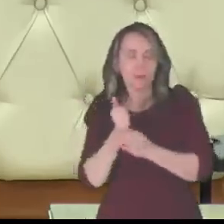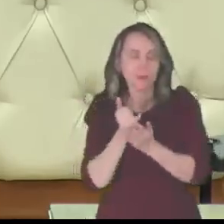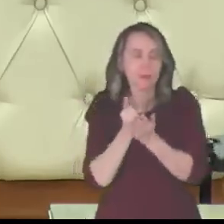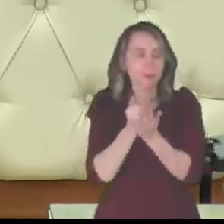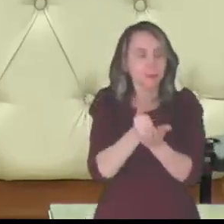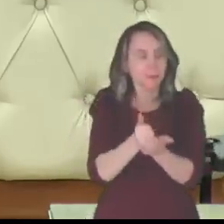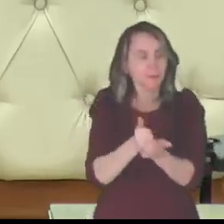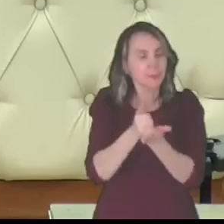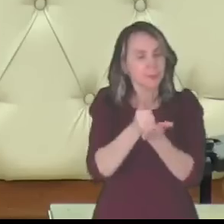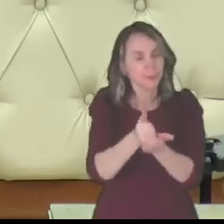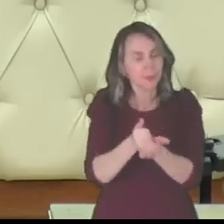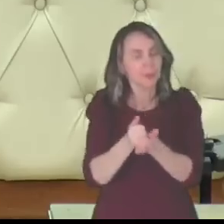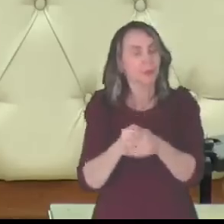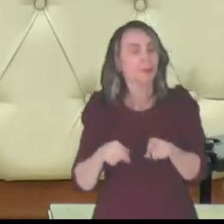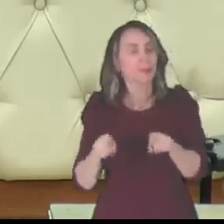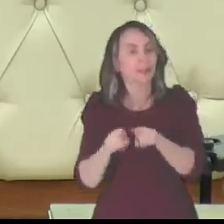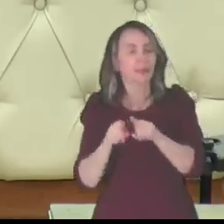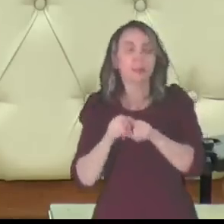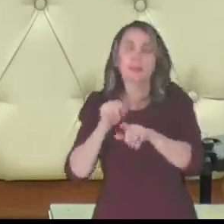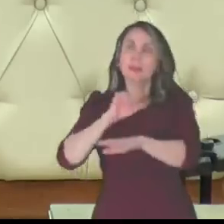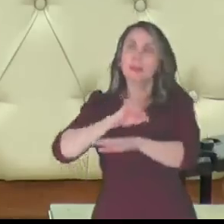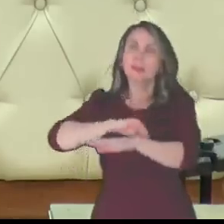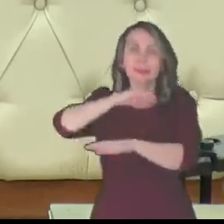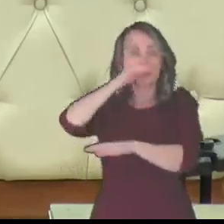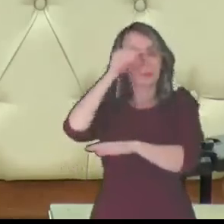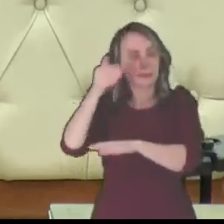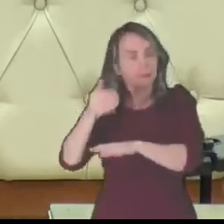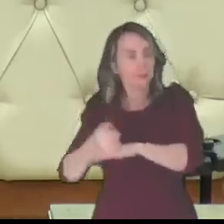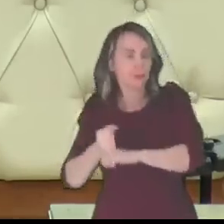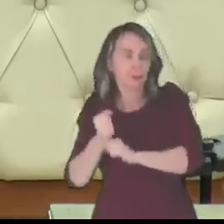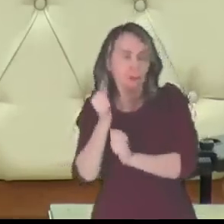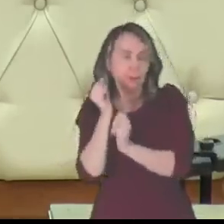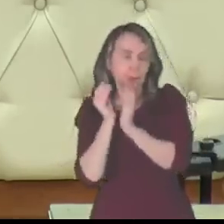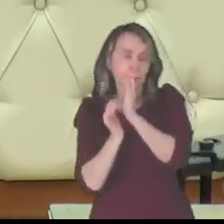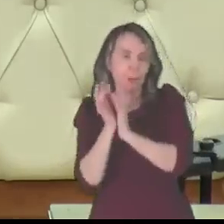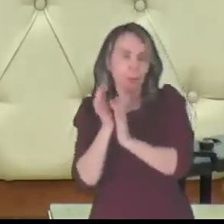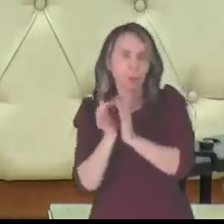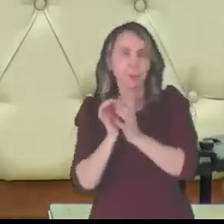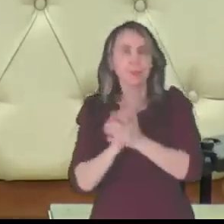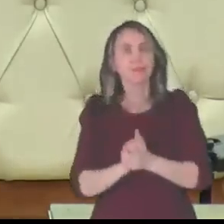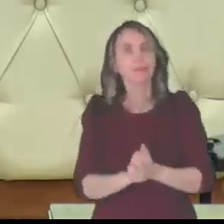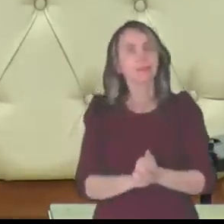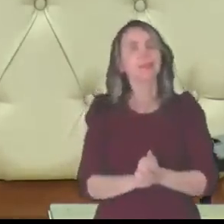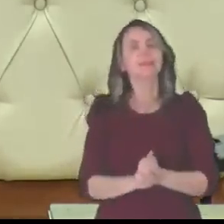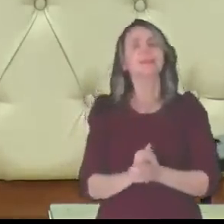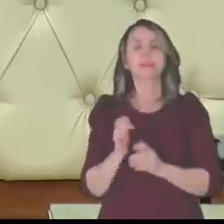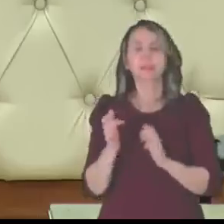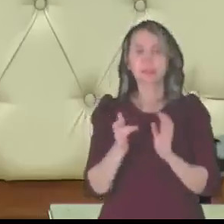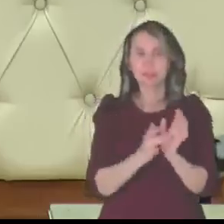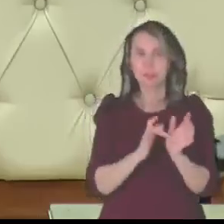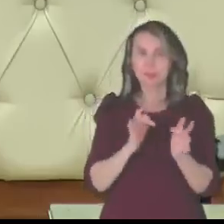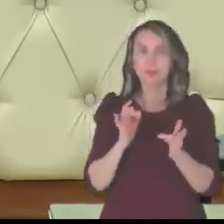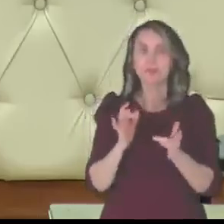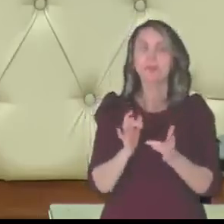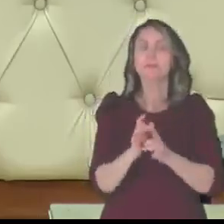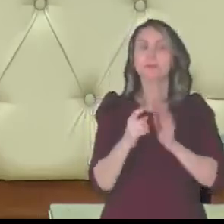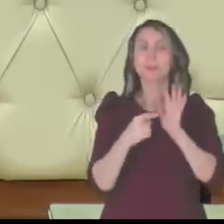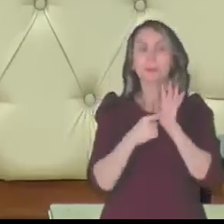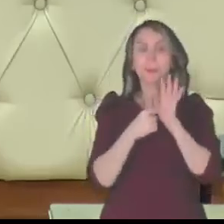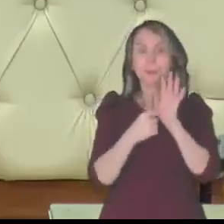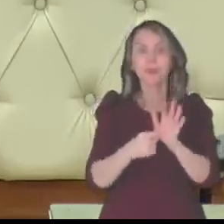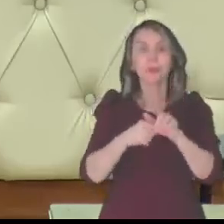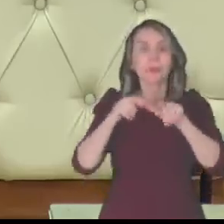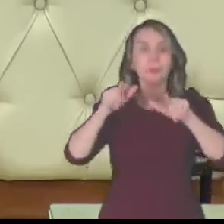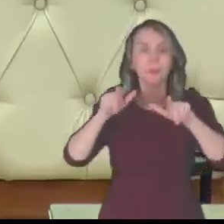Monteiro do INSS ele deu o endereço e outras palavras ele está dizendo vá se encontrar